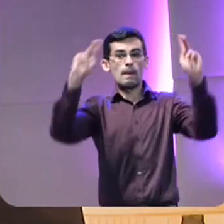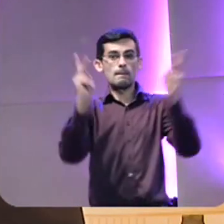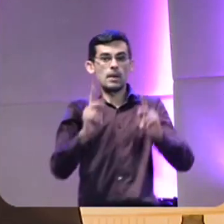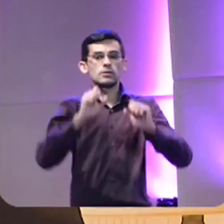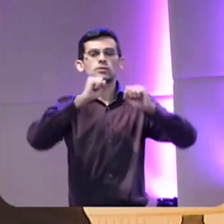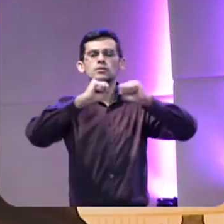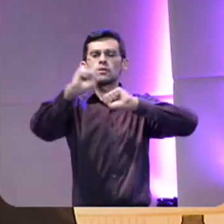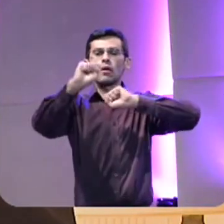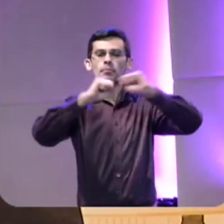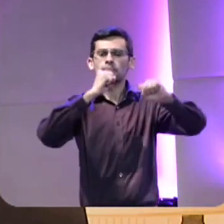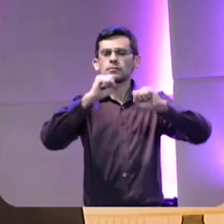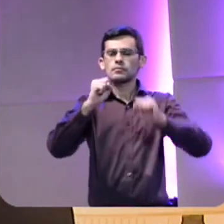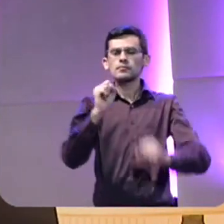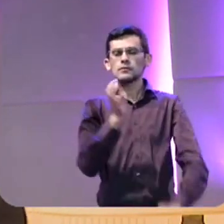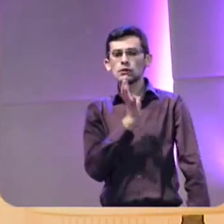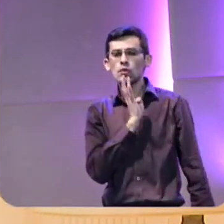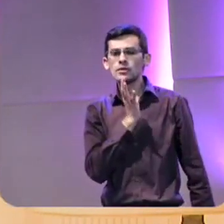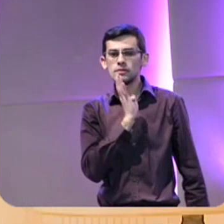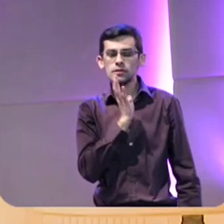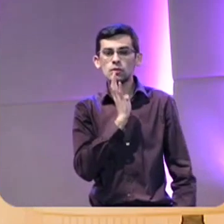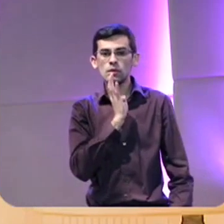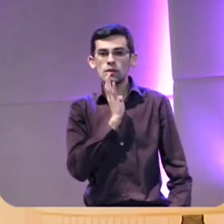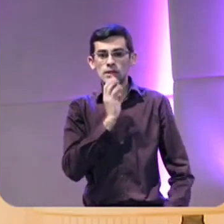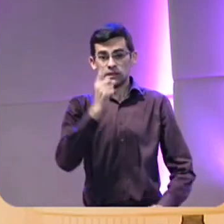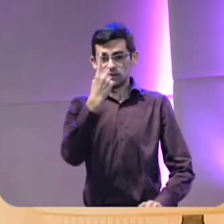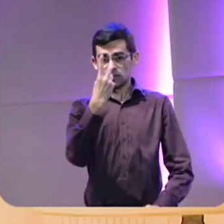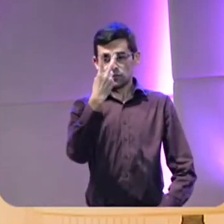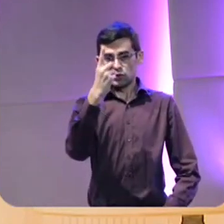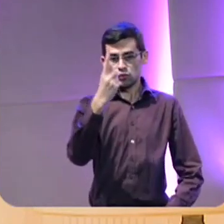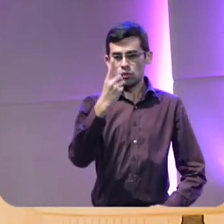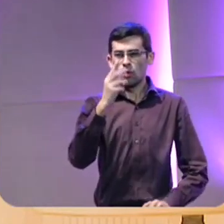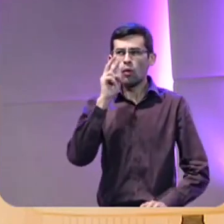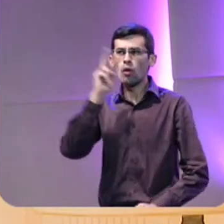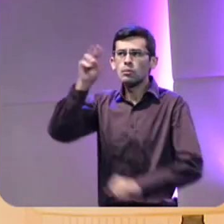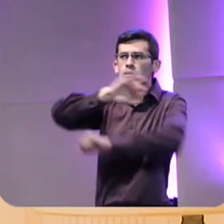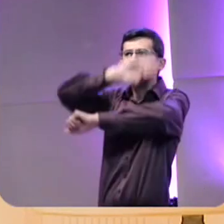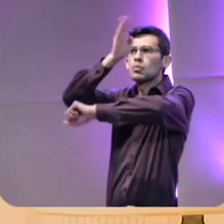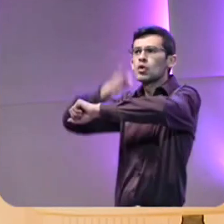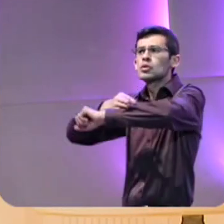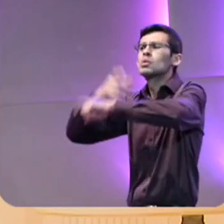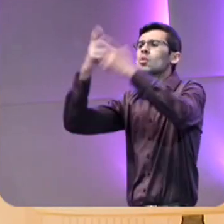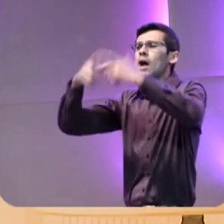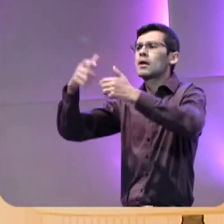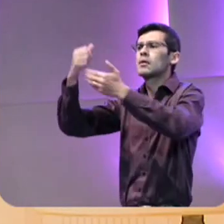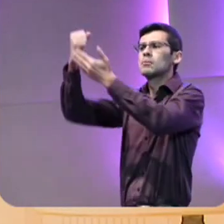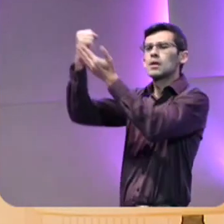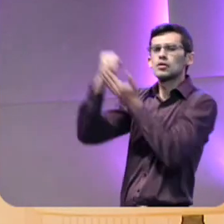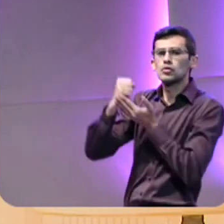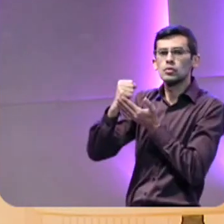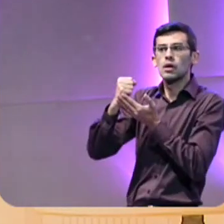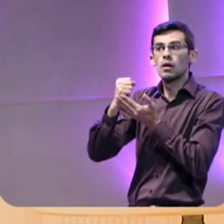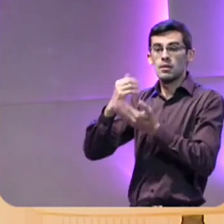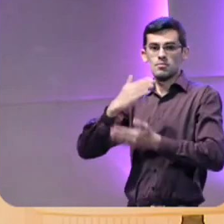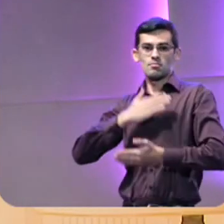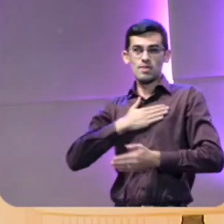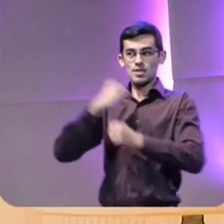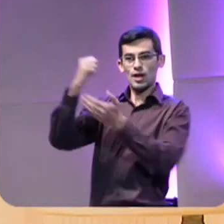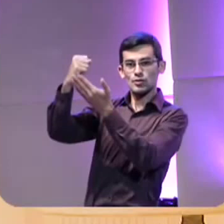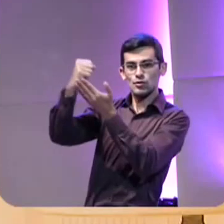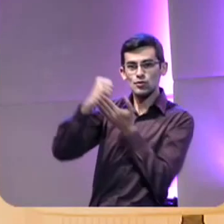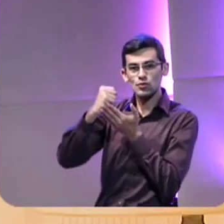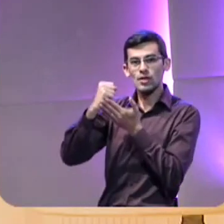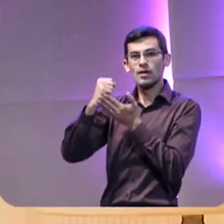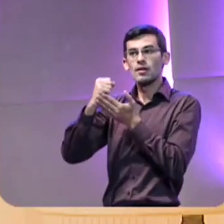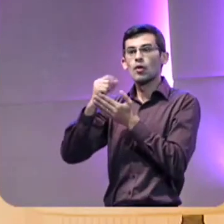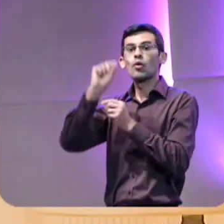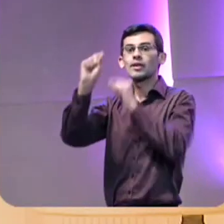salmista refletiu num salmo tão conhecido, olho para os montes, de onde virá o meu socorro? O meu